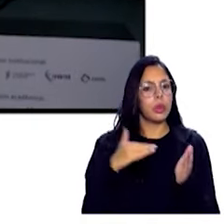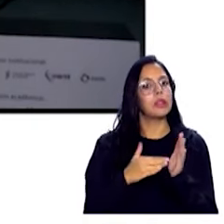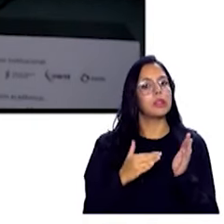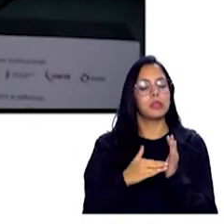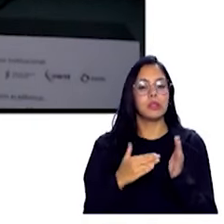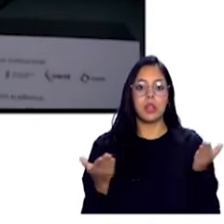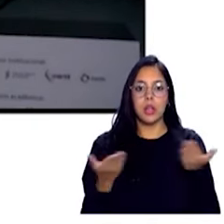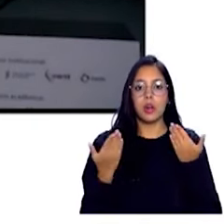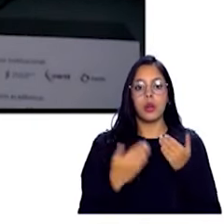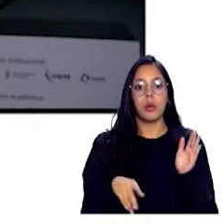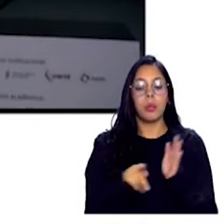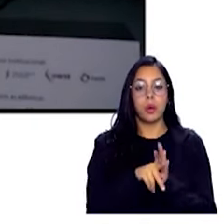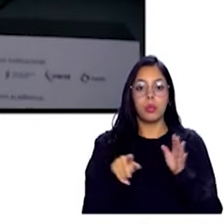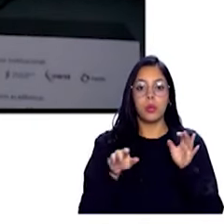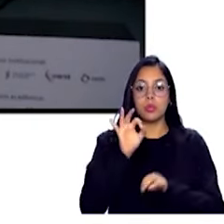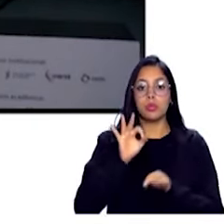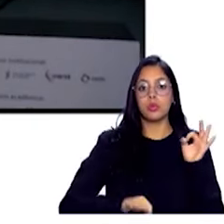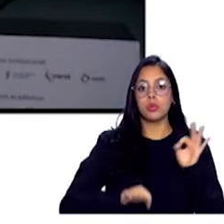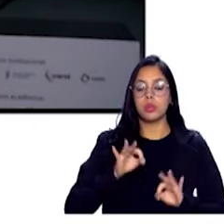espanhol